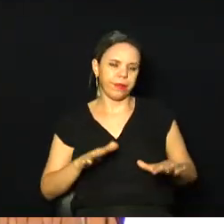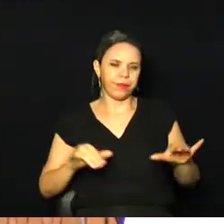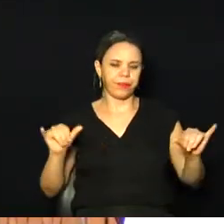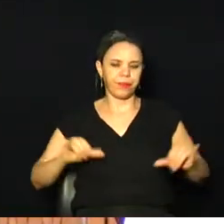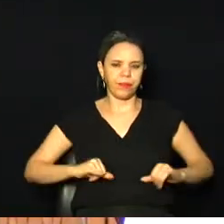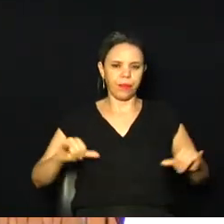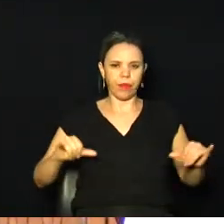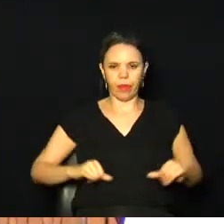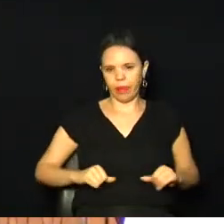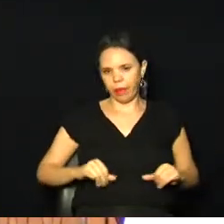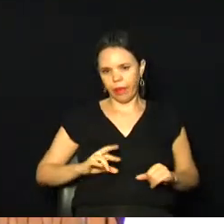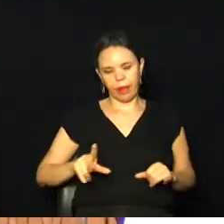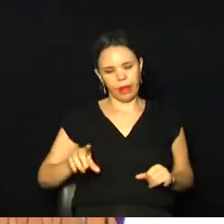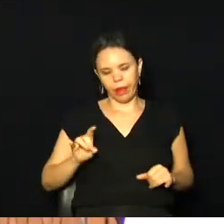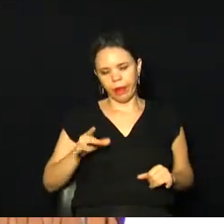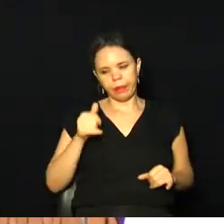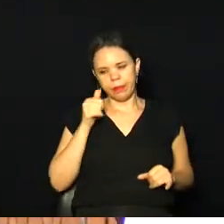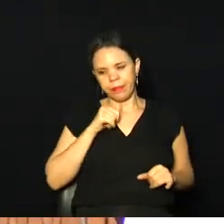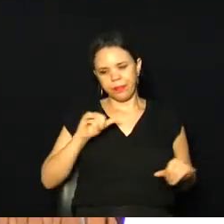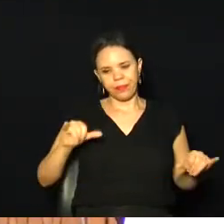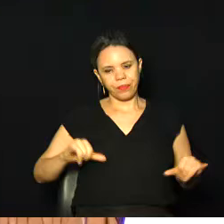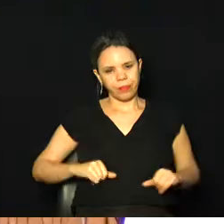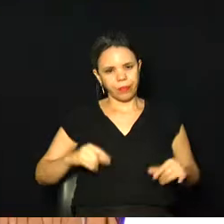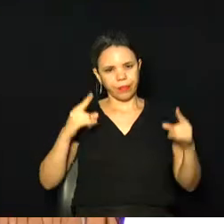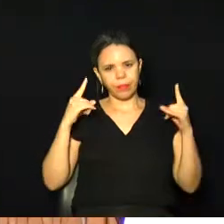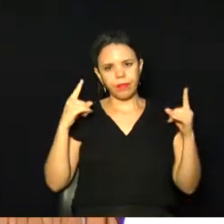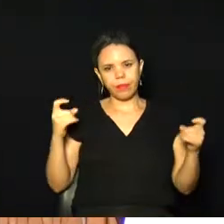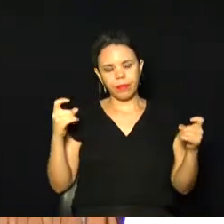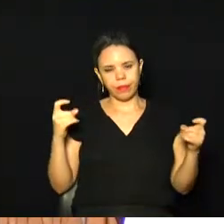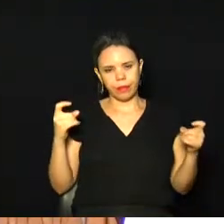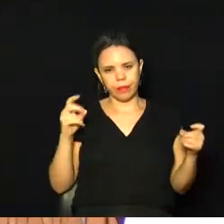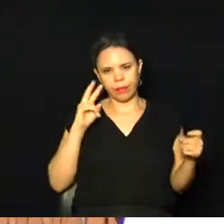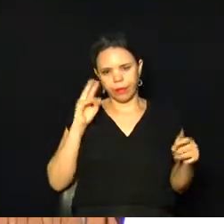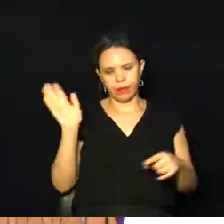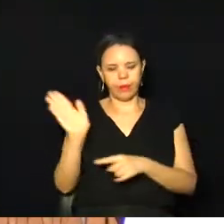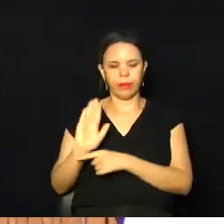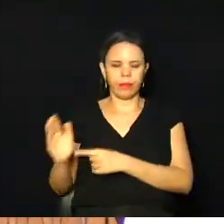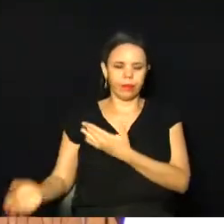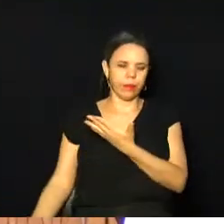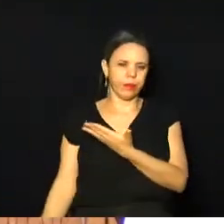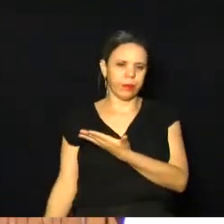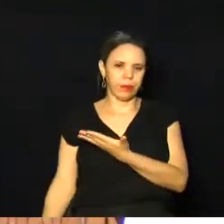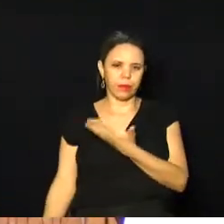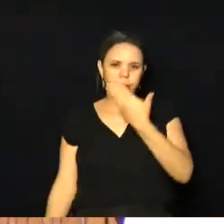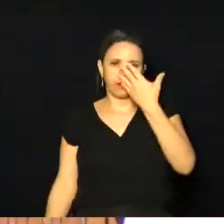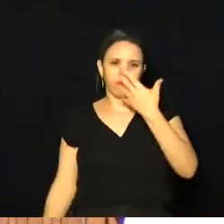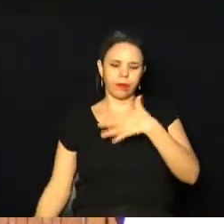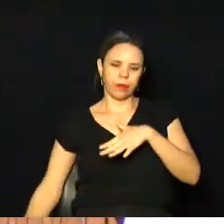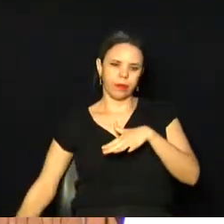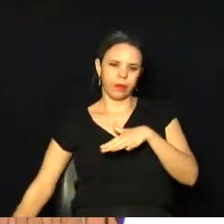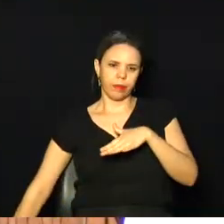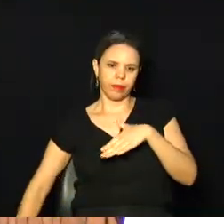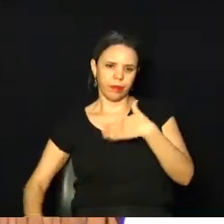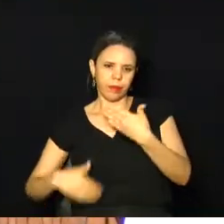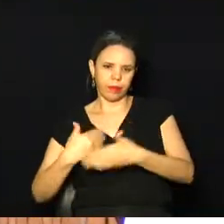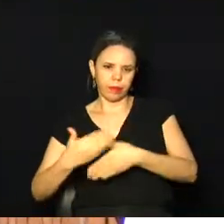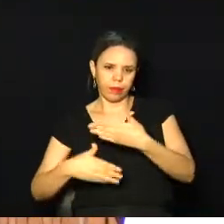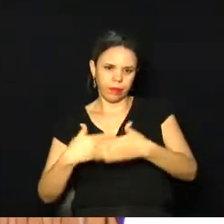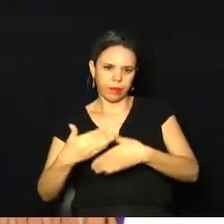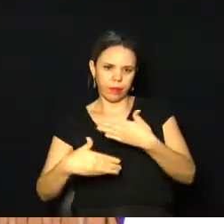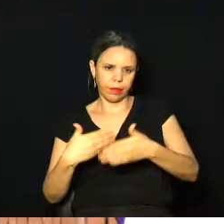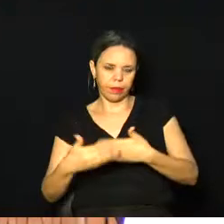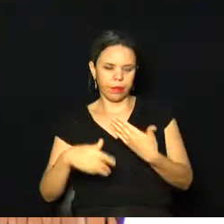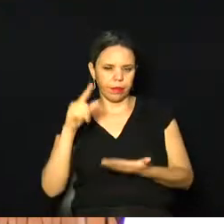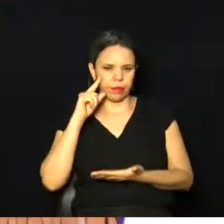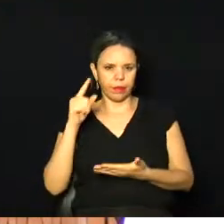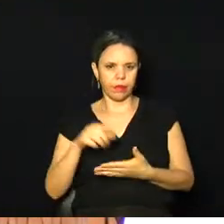Quem sofre não é só a mulher que sofre com a violência. Vimos no filme aqui. As crianças, e isso vai se repetindo dia após